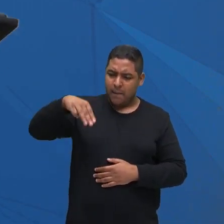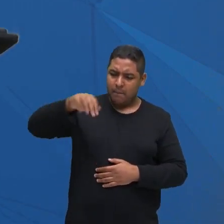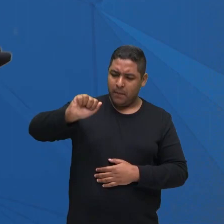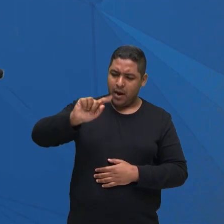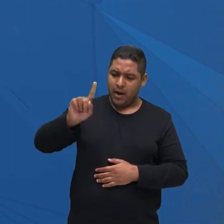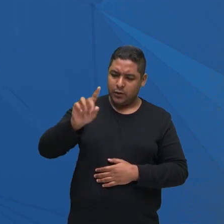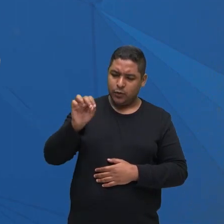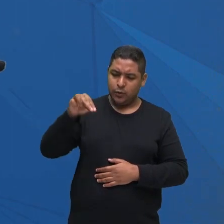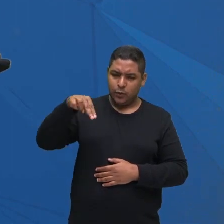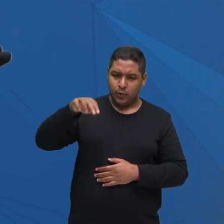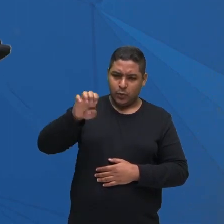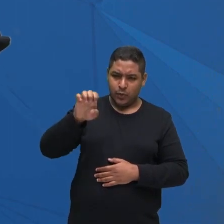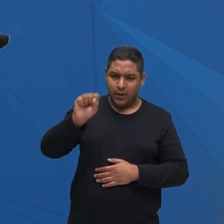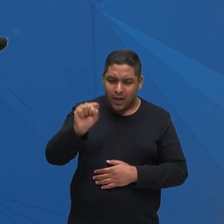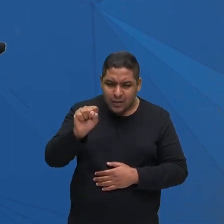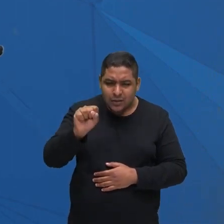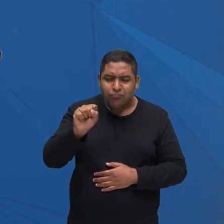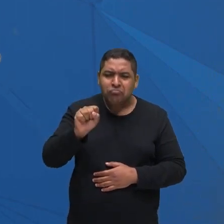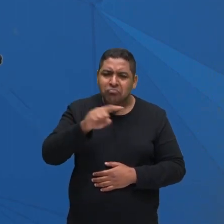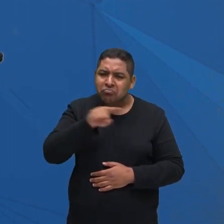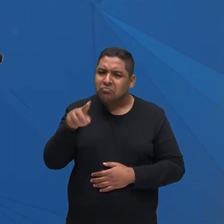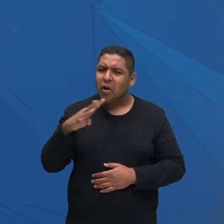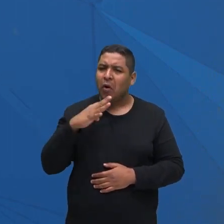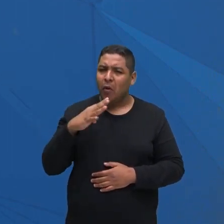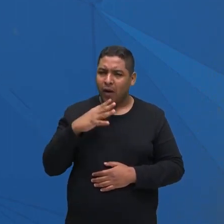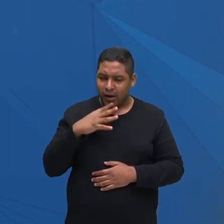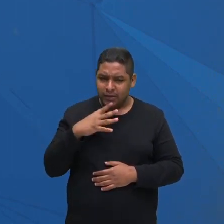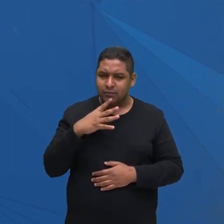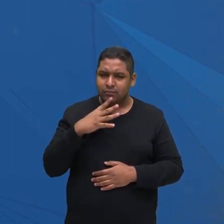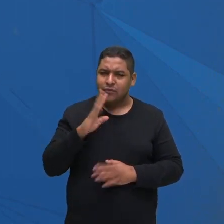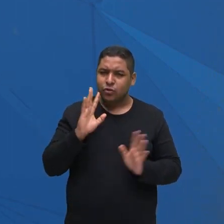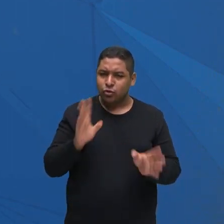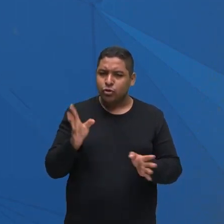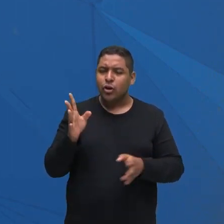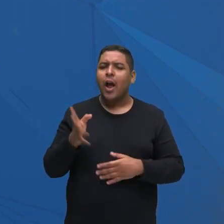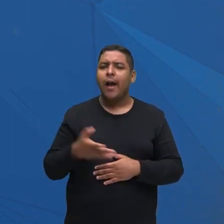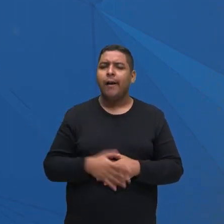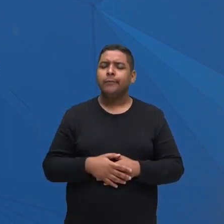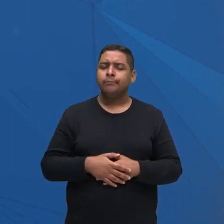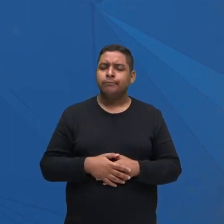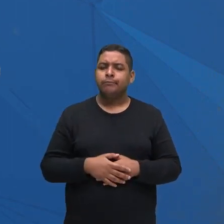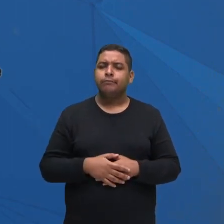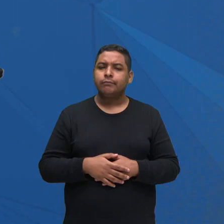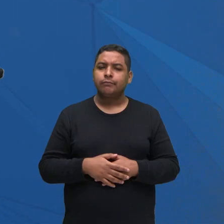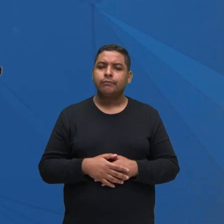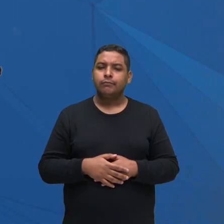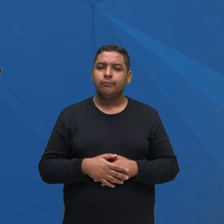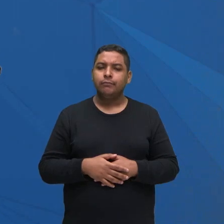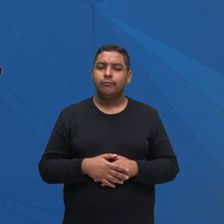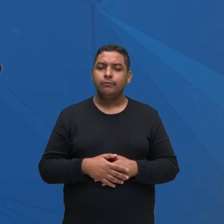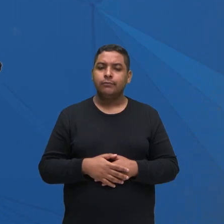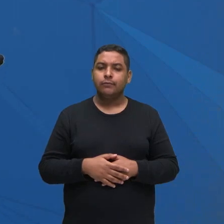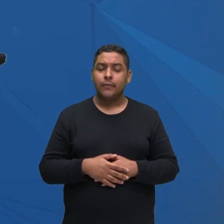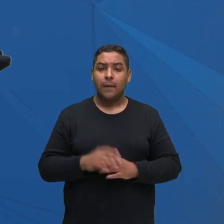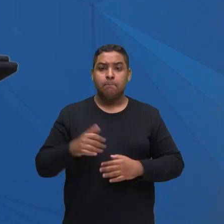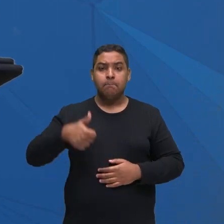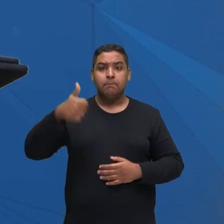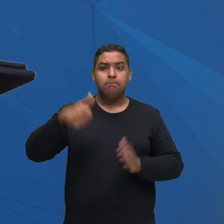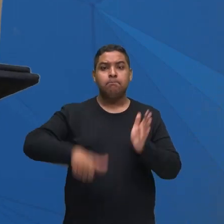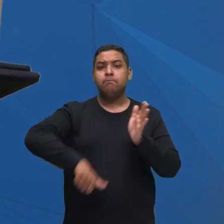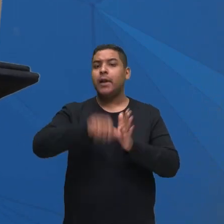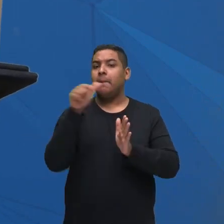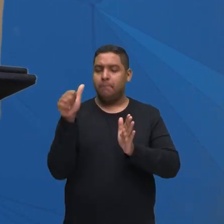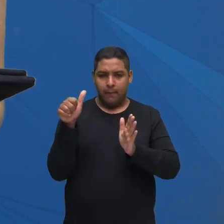se vocês estão aí participando. Lembrem do nosso acordo. E a primeira pergunta é essa. Eu quero sondar